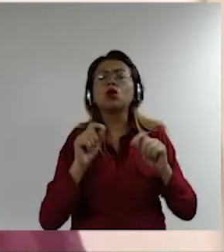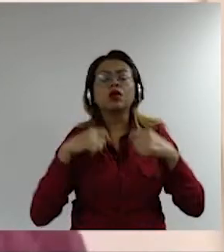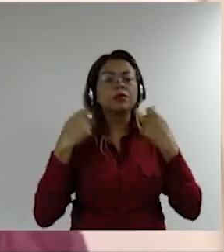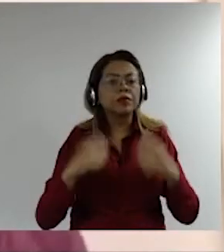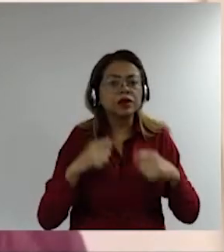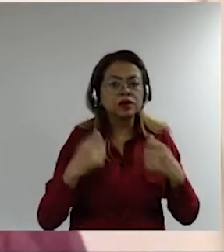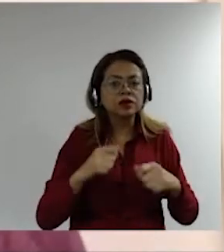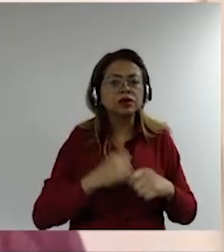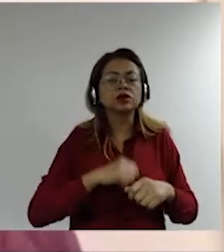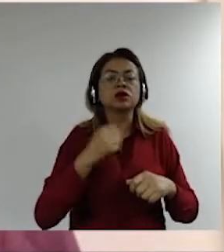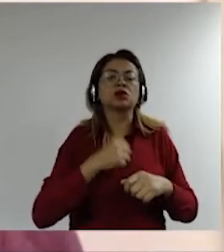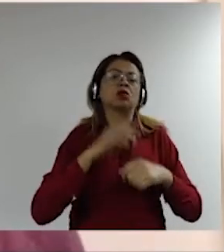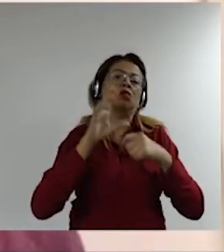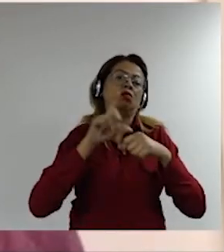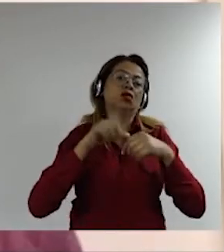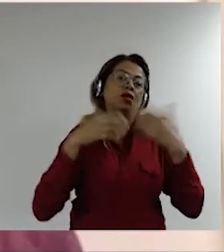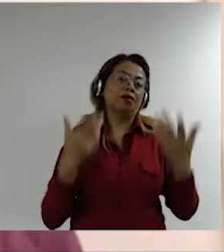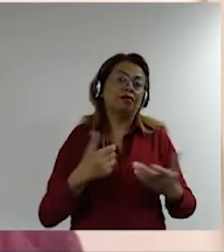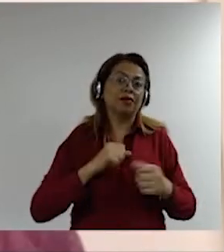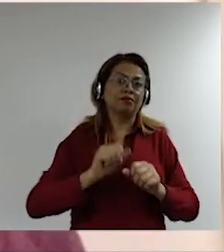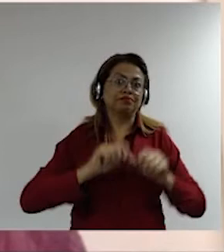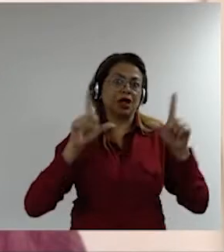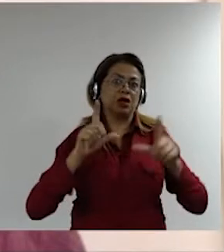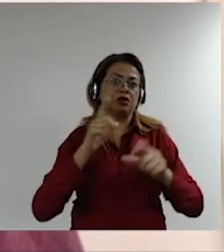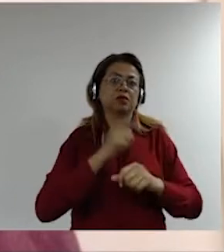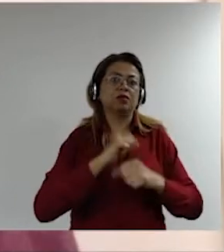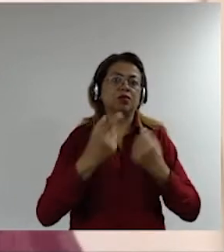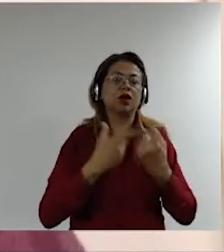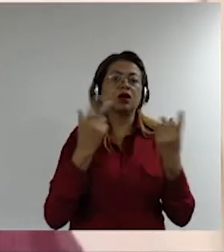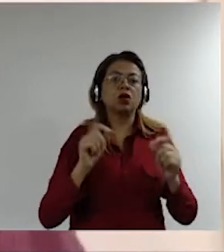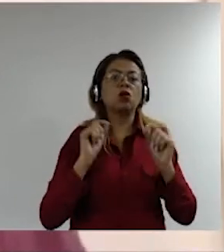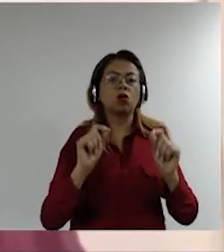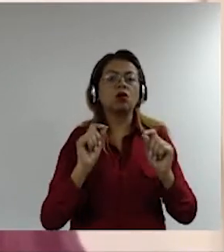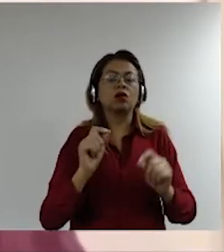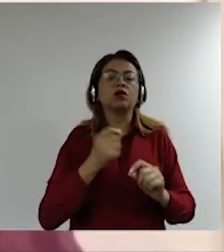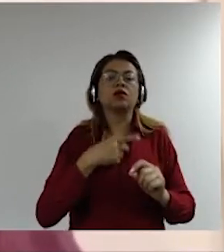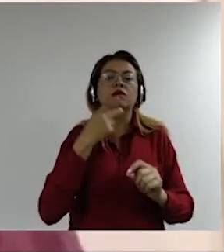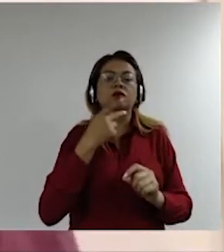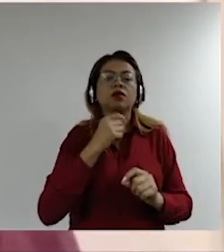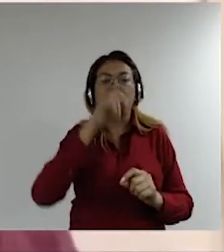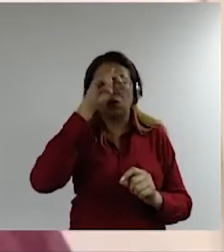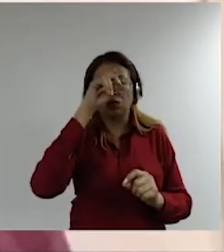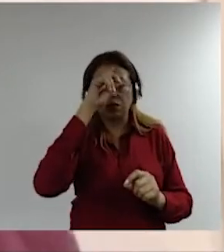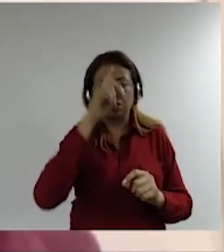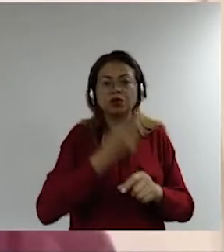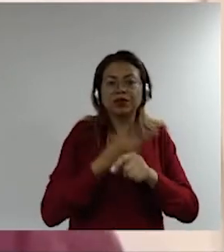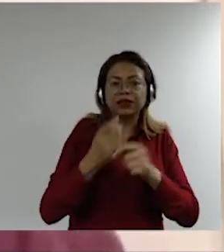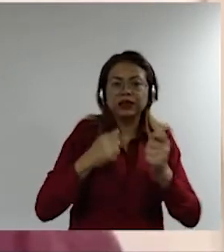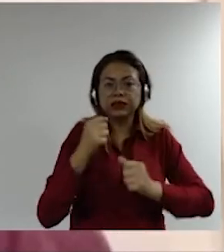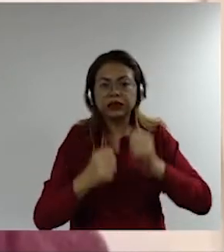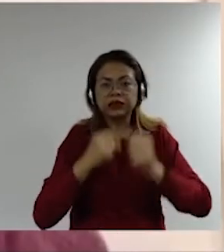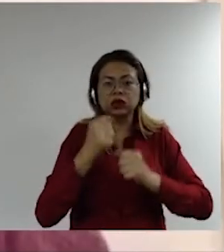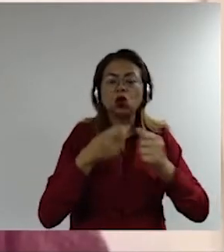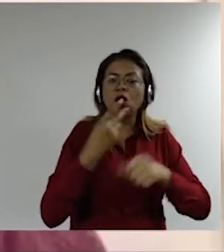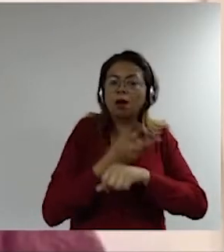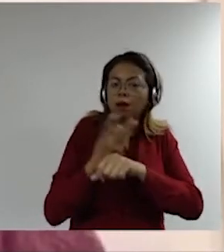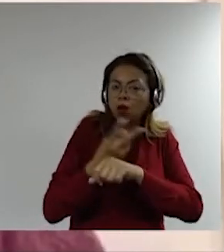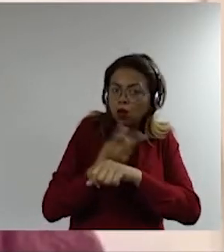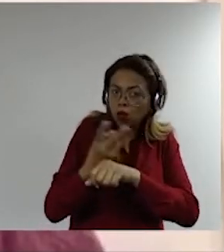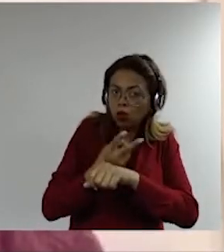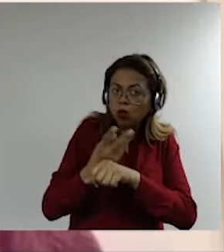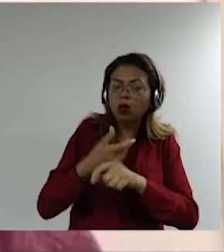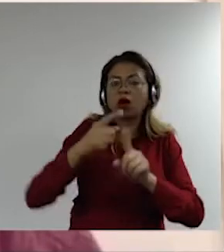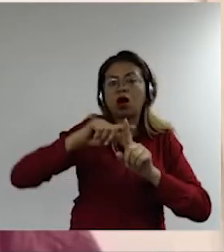Um alerta máximo para o sistema de saúde. É o que eles chamam na área de busca ativa, correr atrás das mães, das grávidas